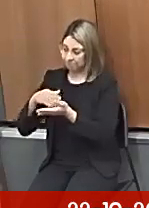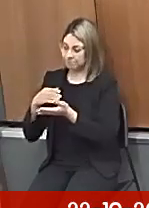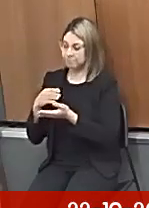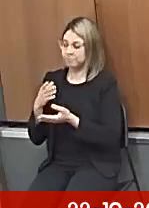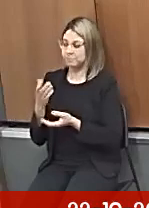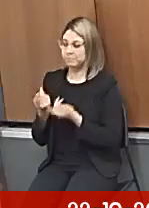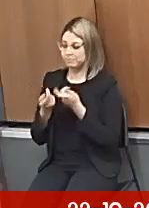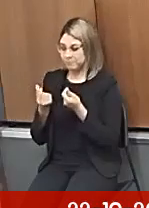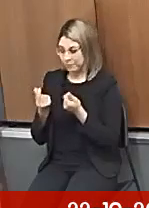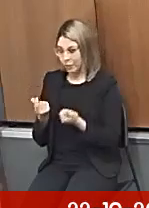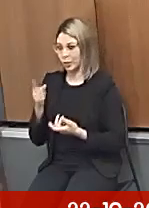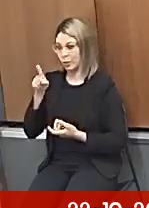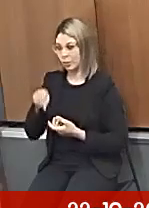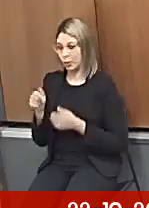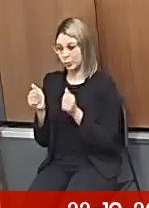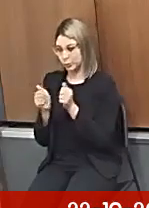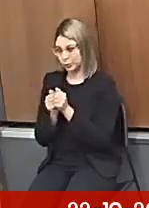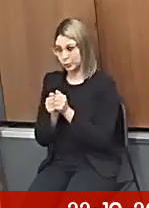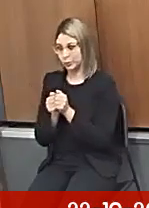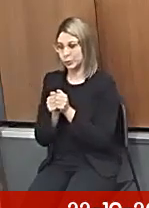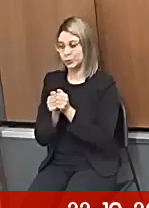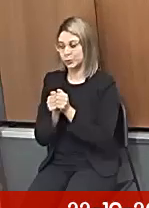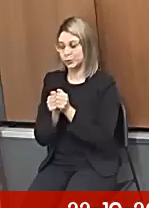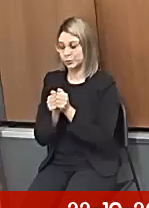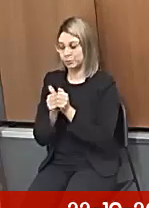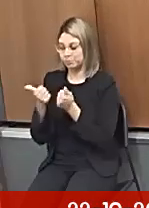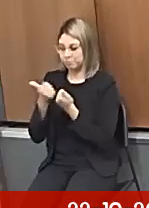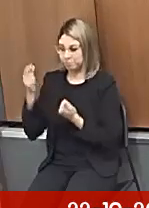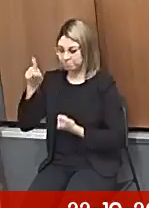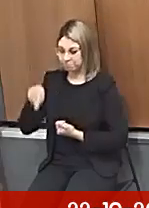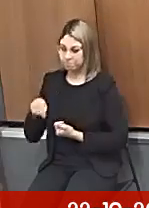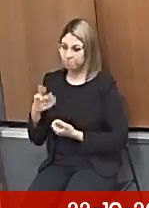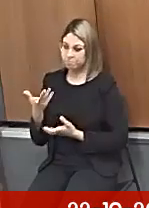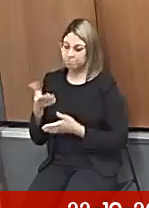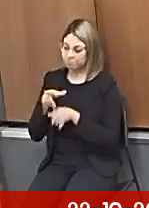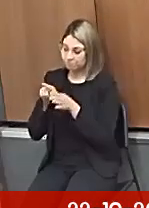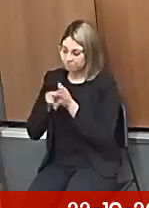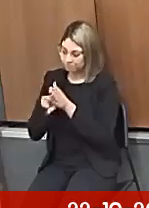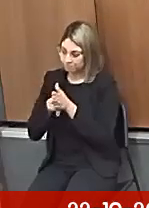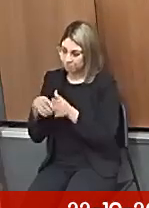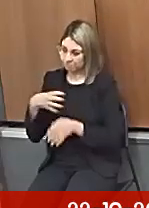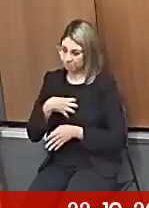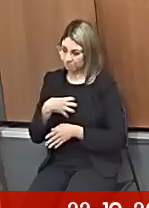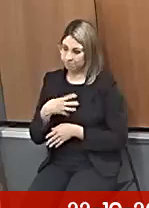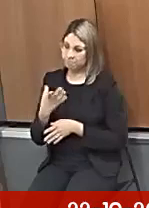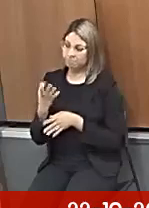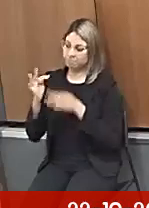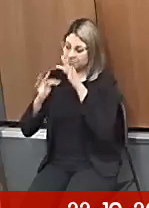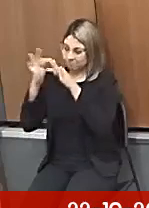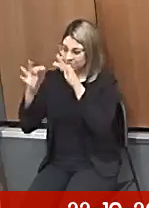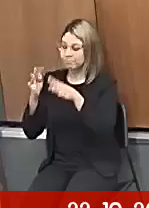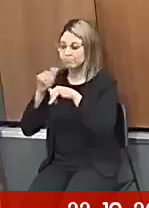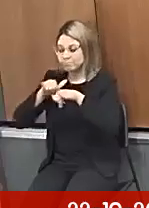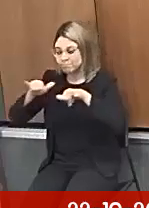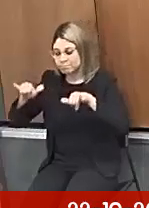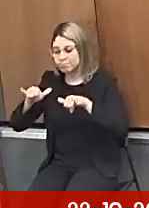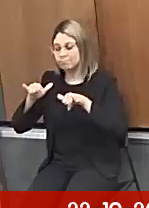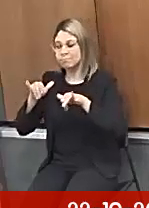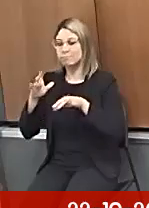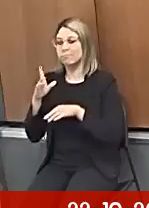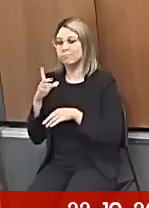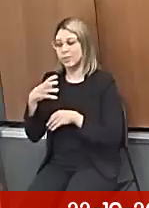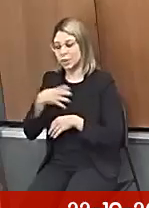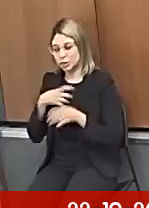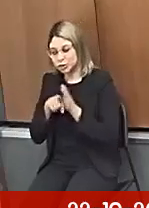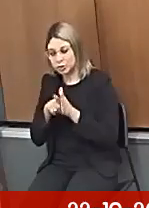da Superintendência de Pesquisa e Tecnologia, o que será feito por meio de ações e atividades de divulgação científica,